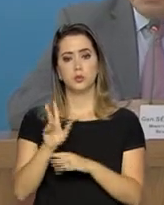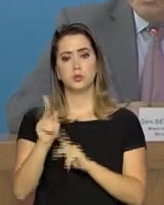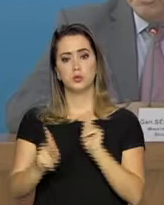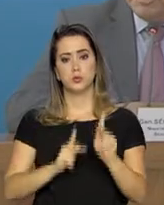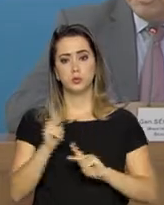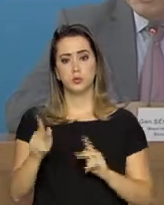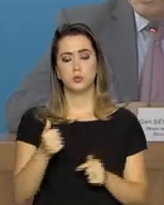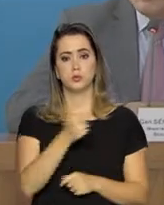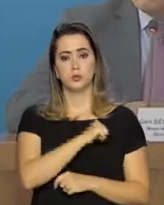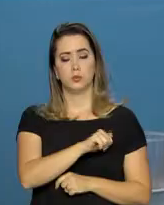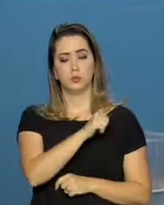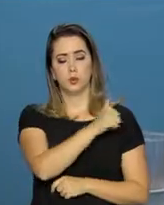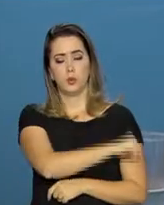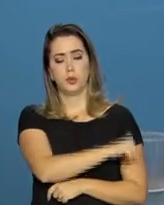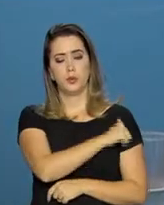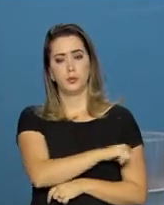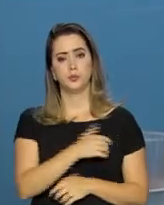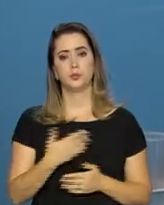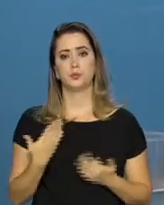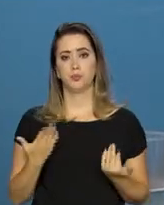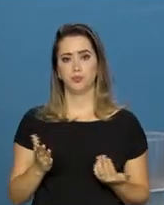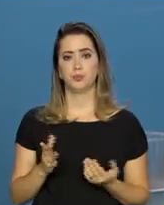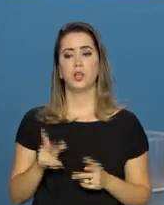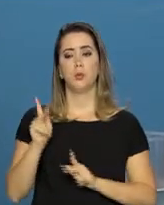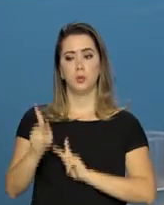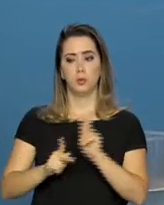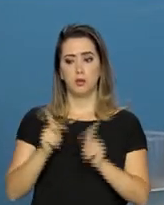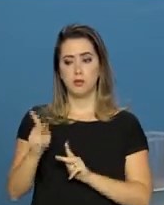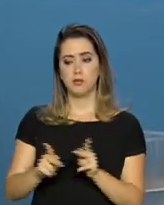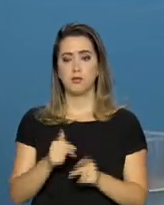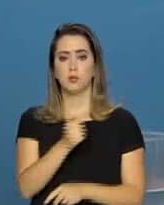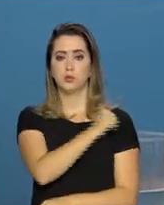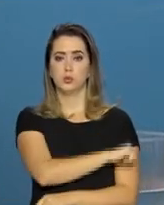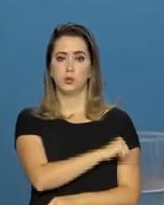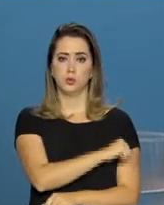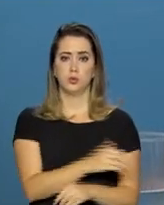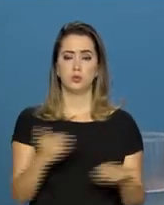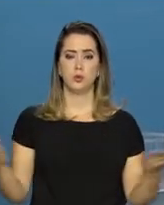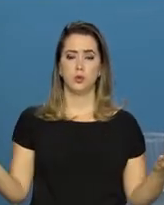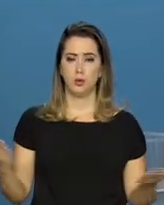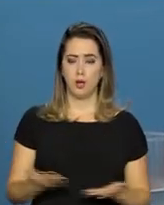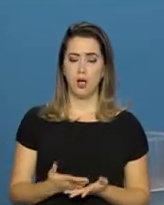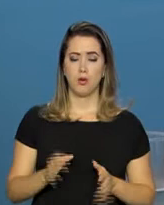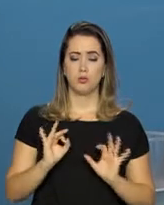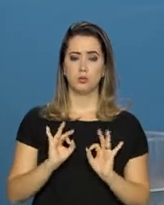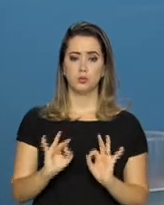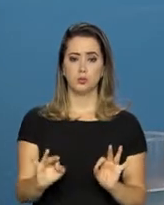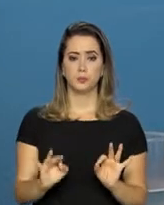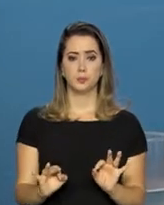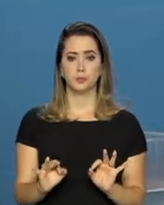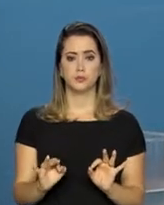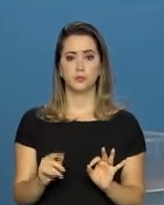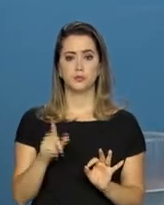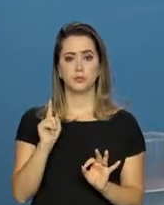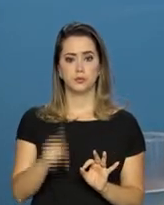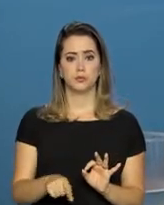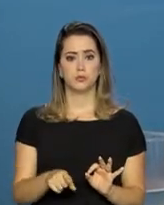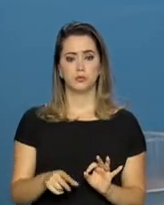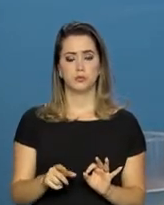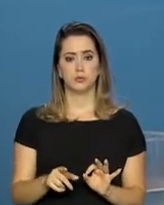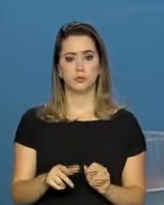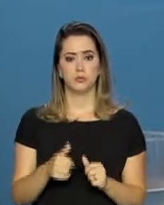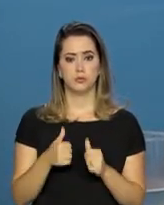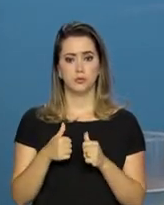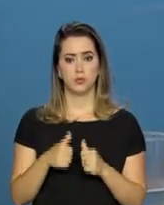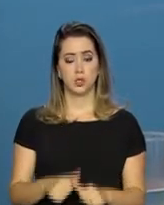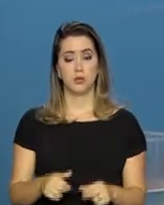do rio de janeiro a população do estado do rio de janeiro agora visivelmente claramente manifestamente está